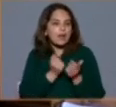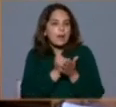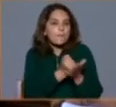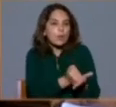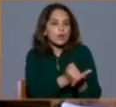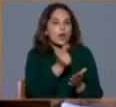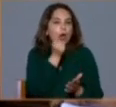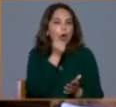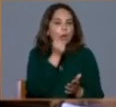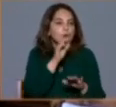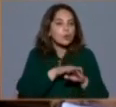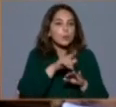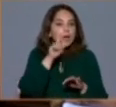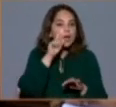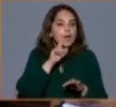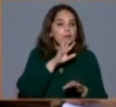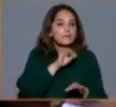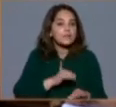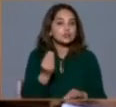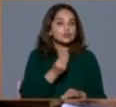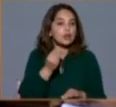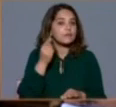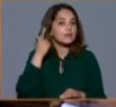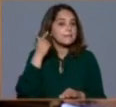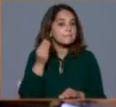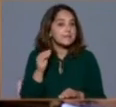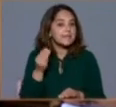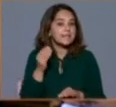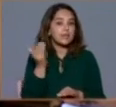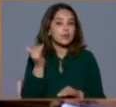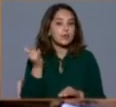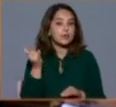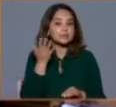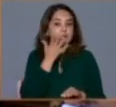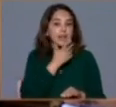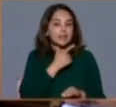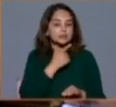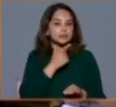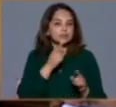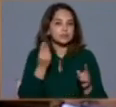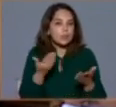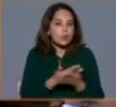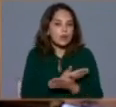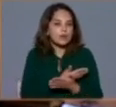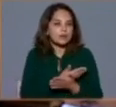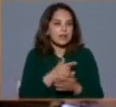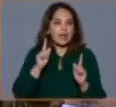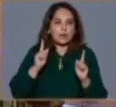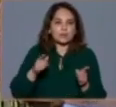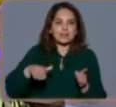morrer, e uma filha muito jovem, em idade de começar a sonhar a vida e não de a terminar.